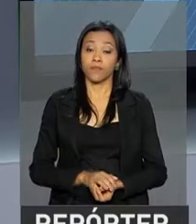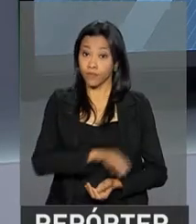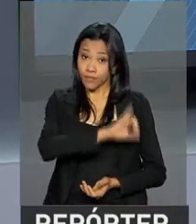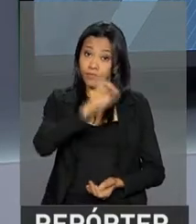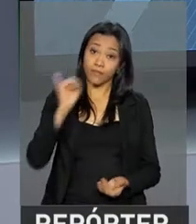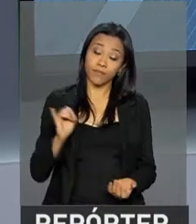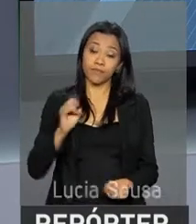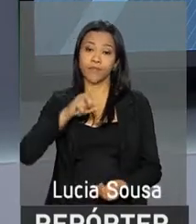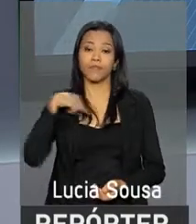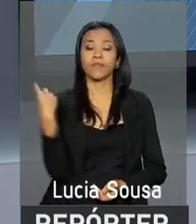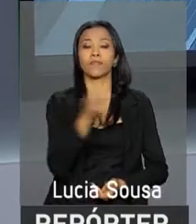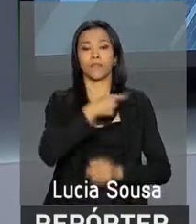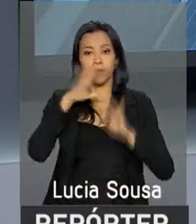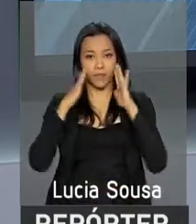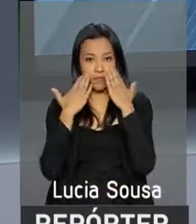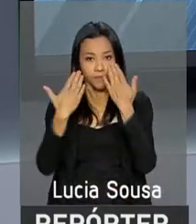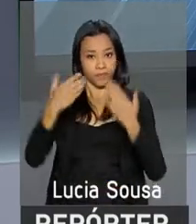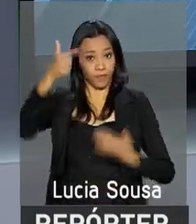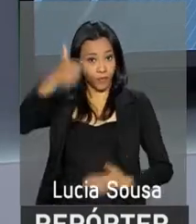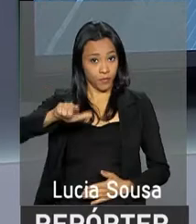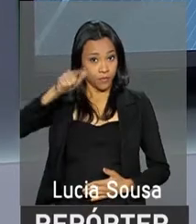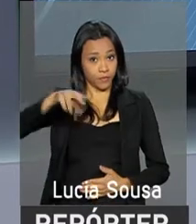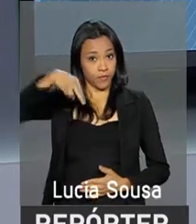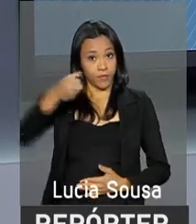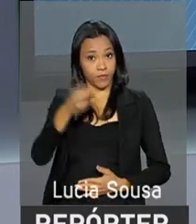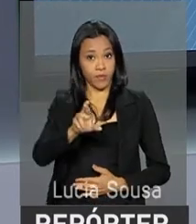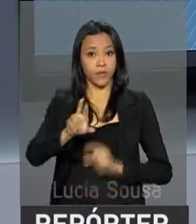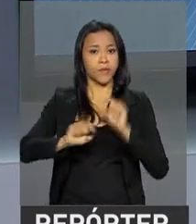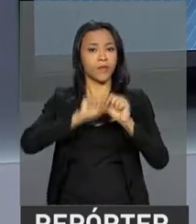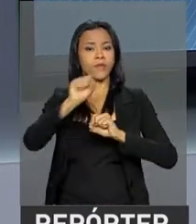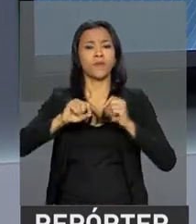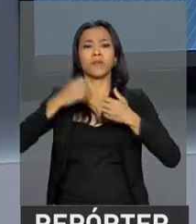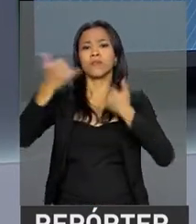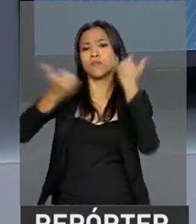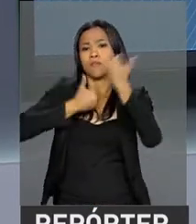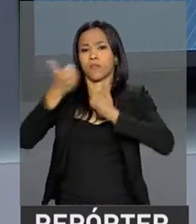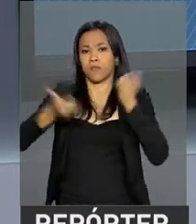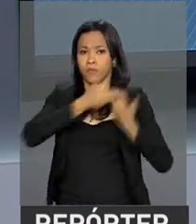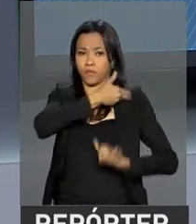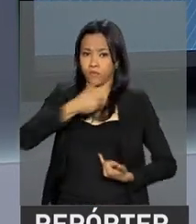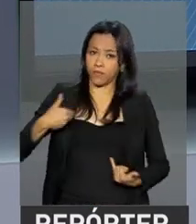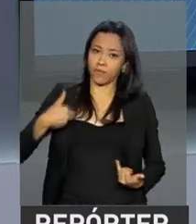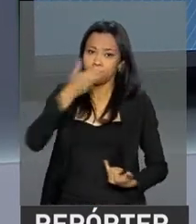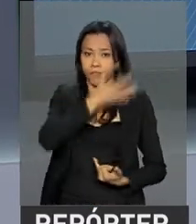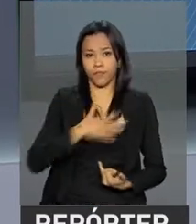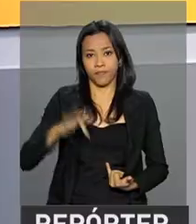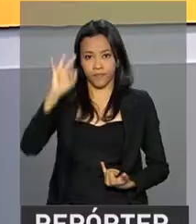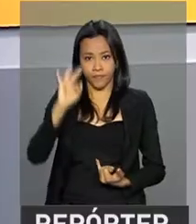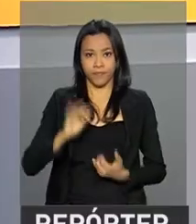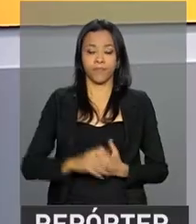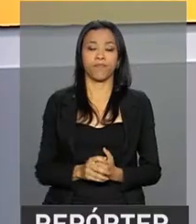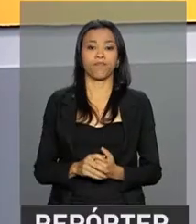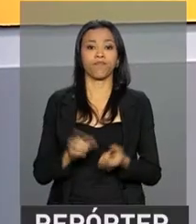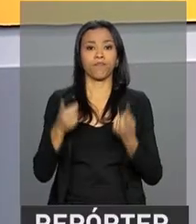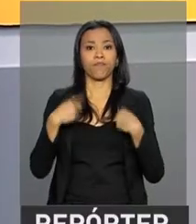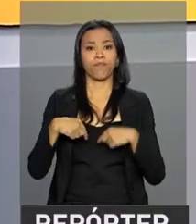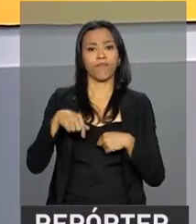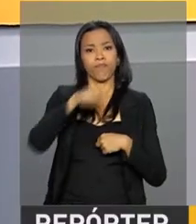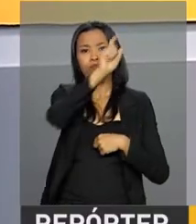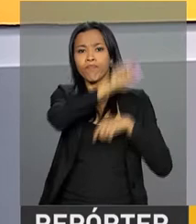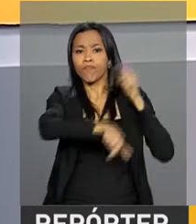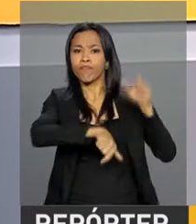Olá, estamos de volta com mais uma edição do Repórter NBR e as notícias do governo federal. Os